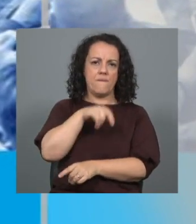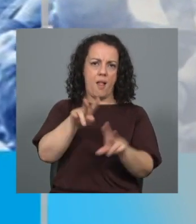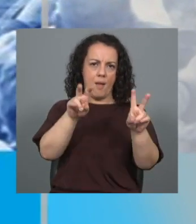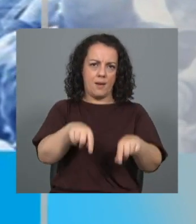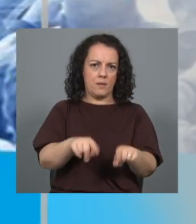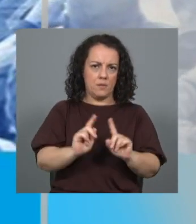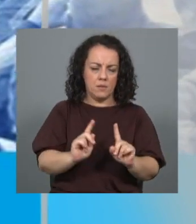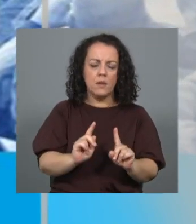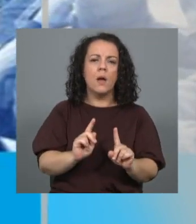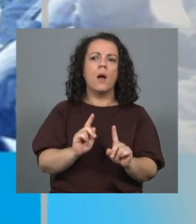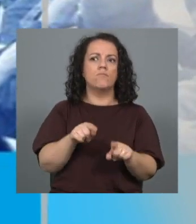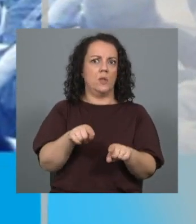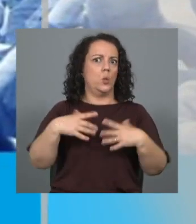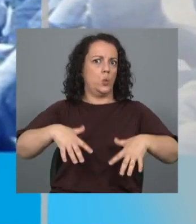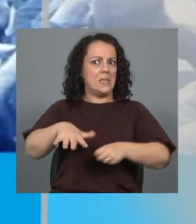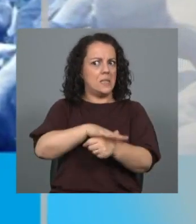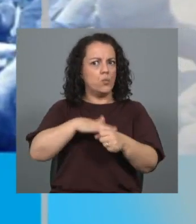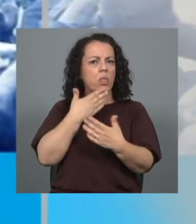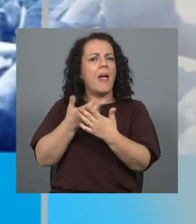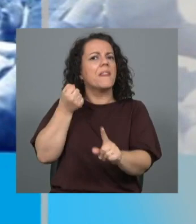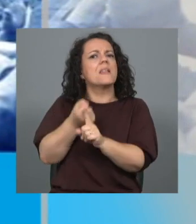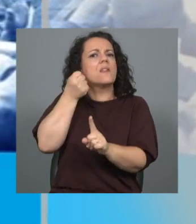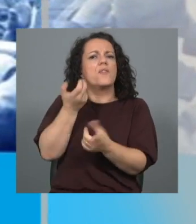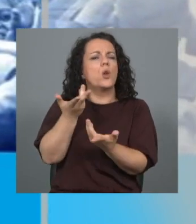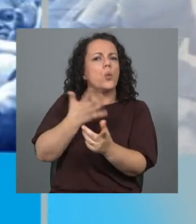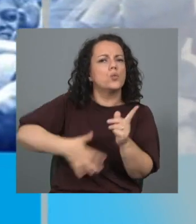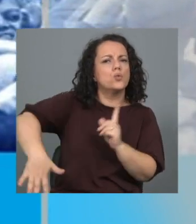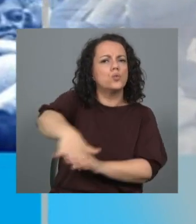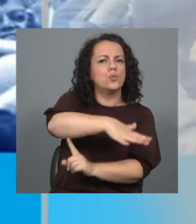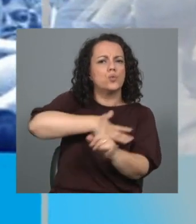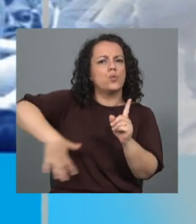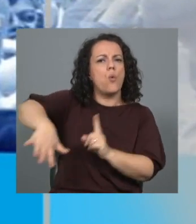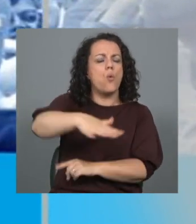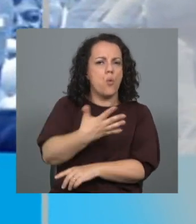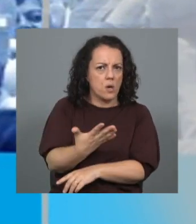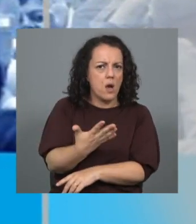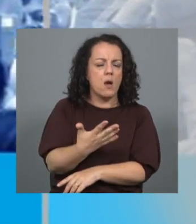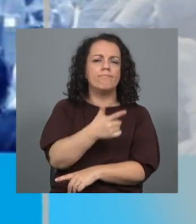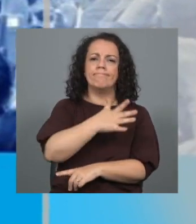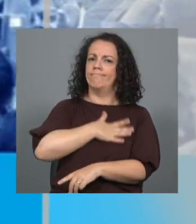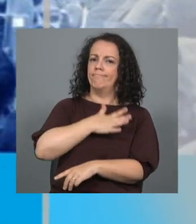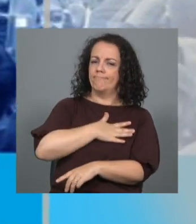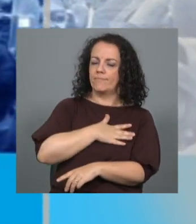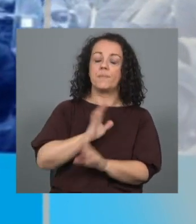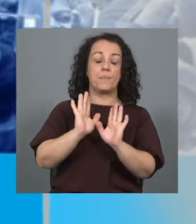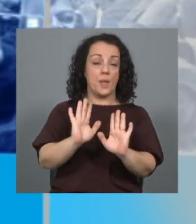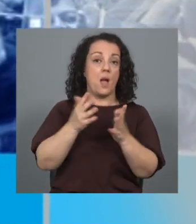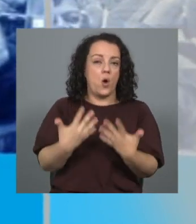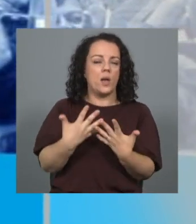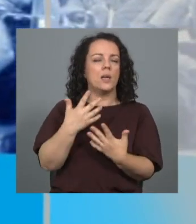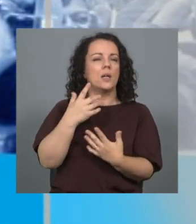que esta situação colocava a toda aquela zona. É preciso aqui